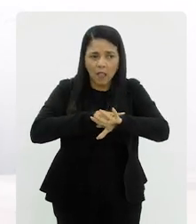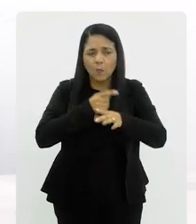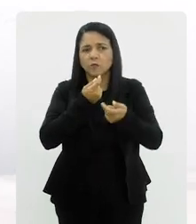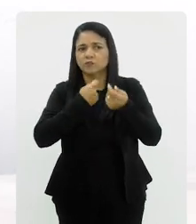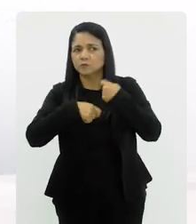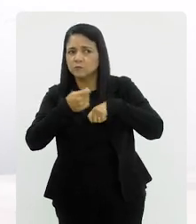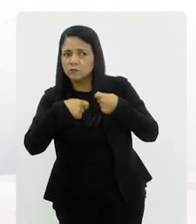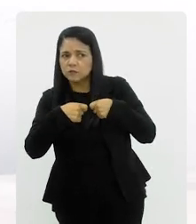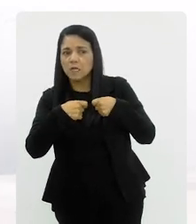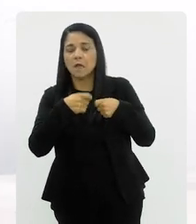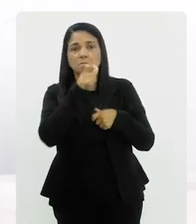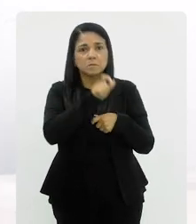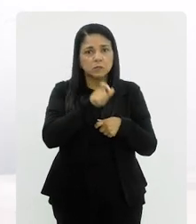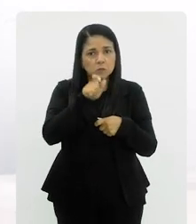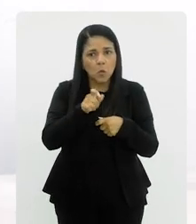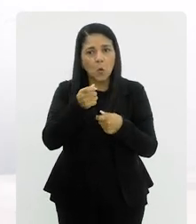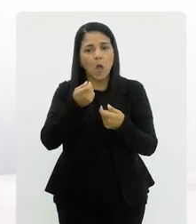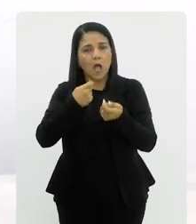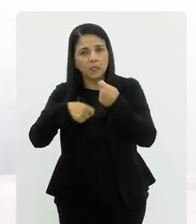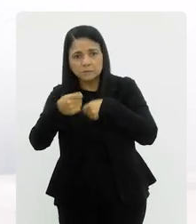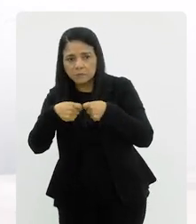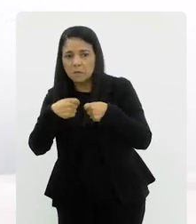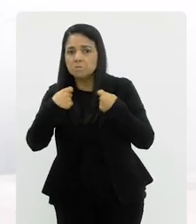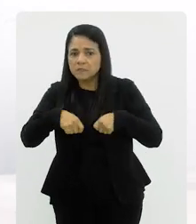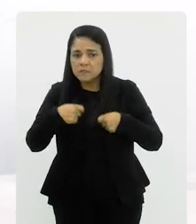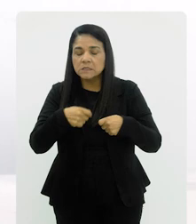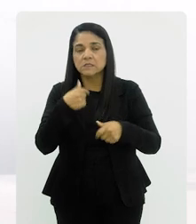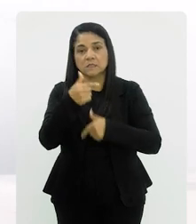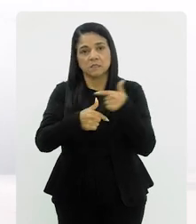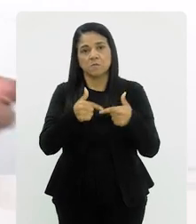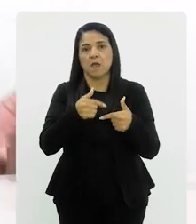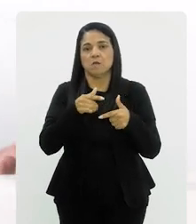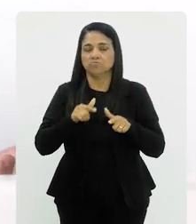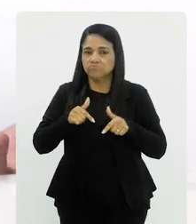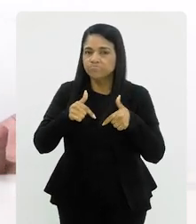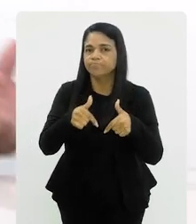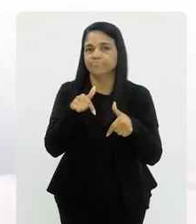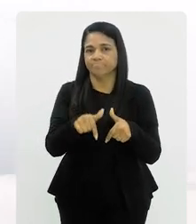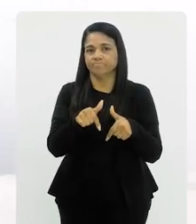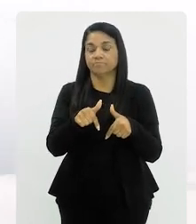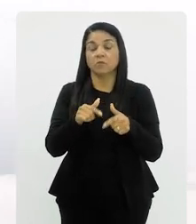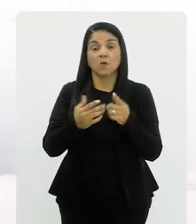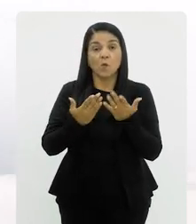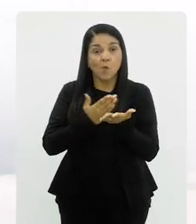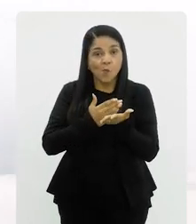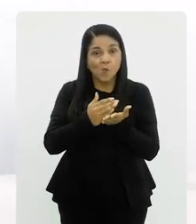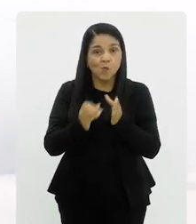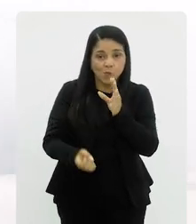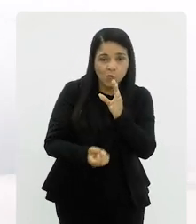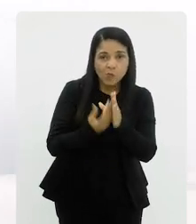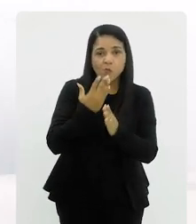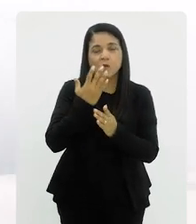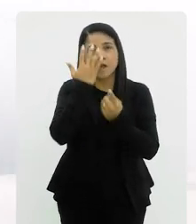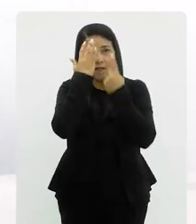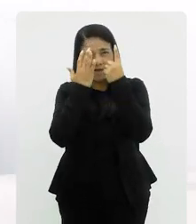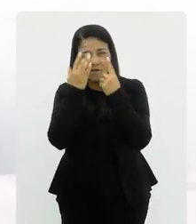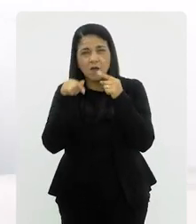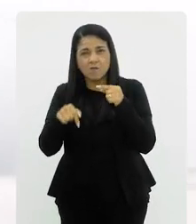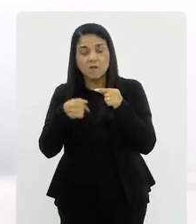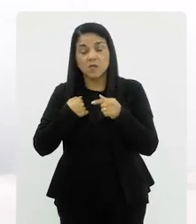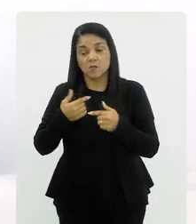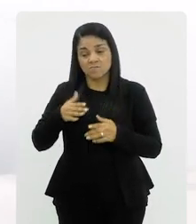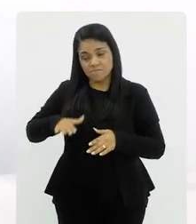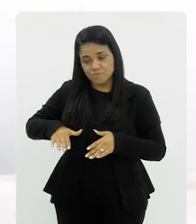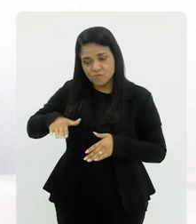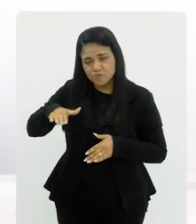administrar as pessoas, a gente não consegue se dar bem no trabalho. Mas, na verdade, o Carnaval ele surge quando ainda era adolescente, morava na frente de uma